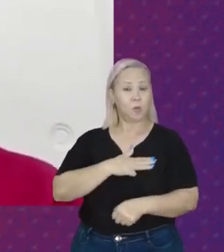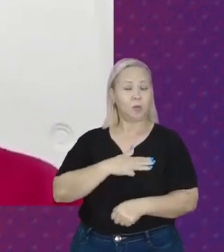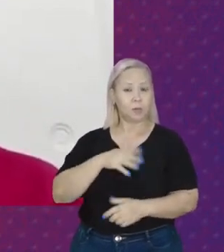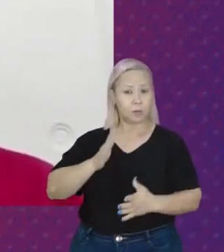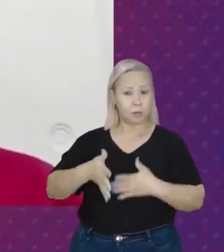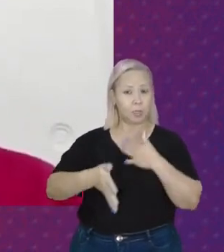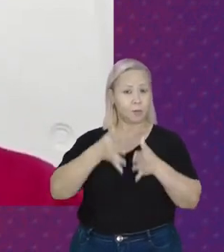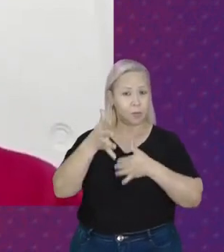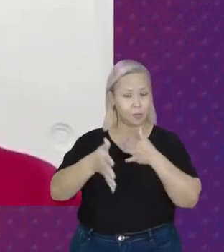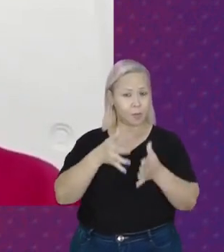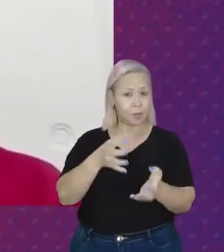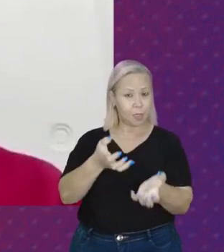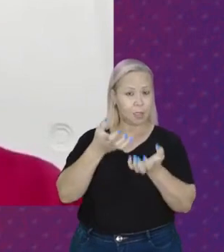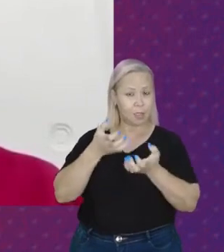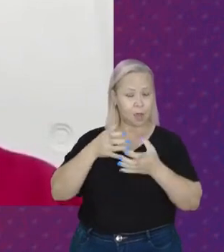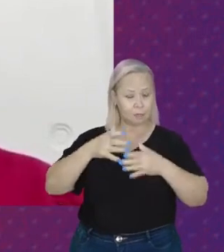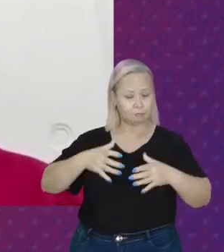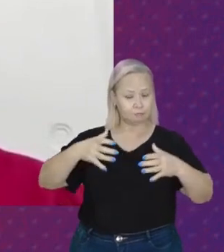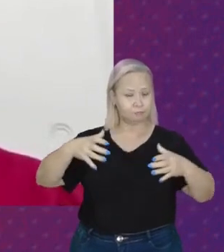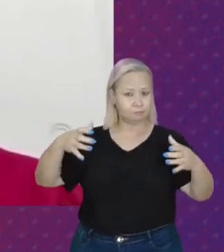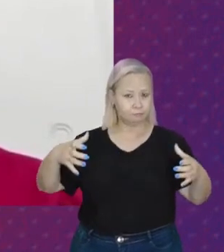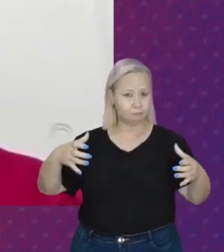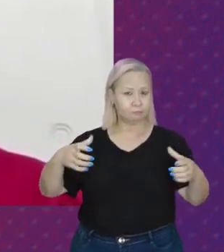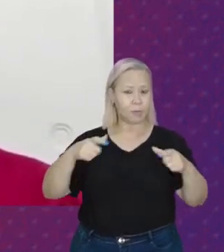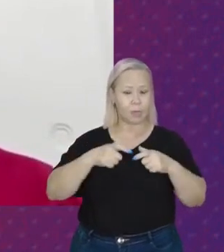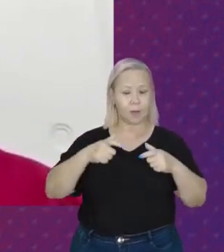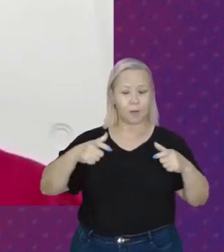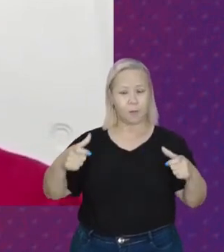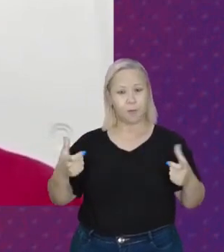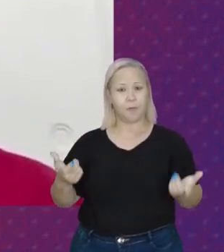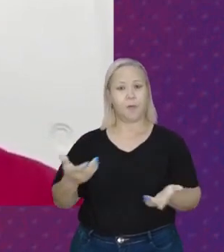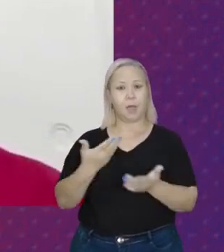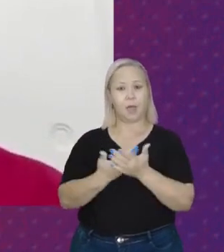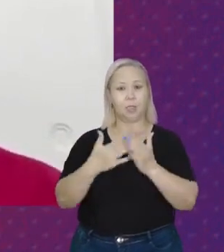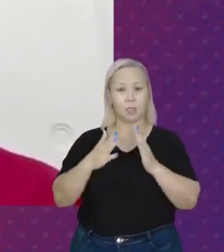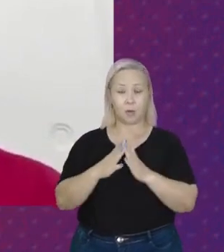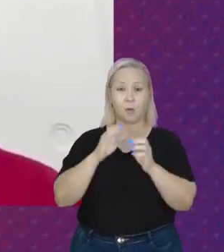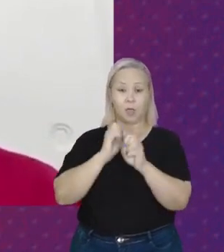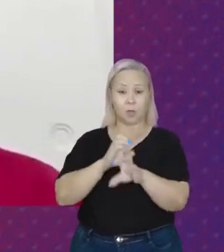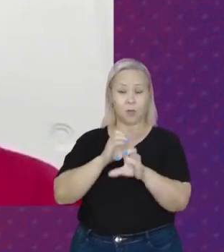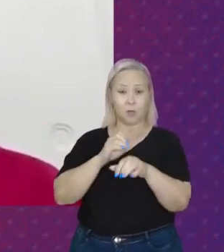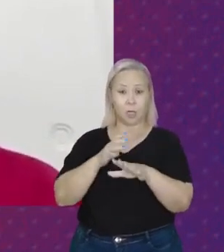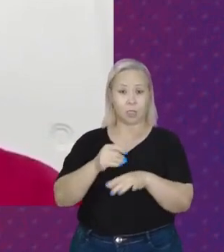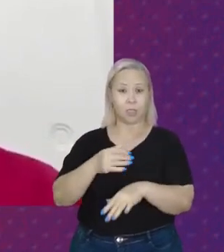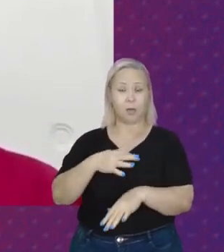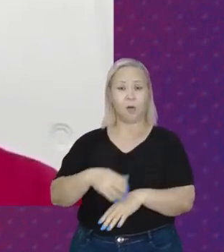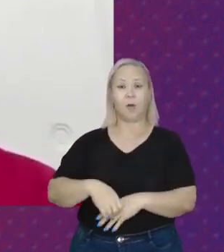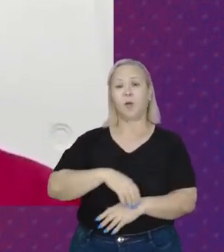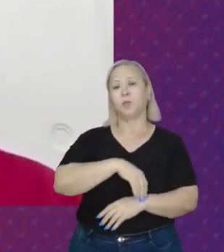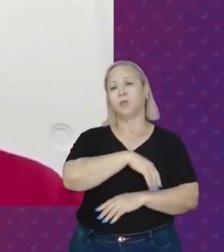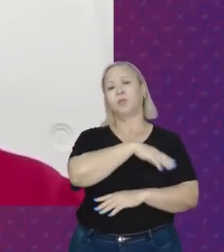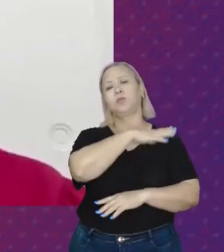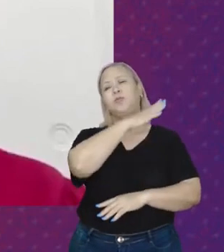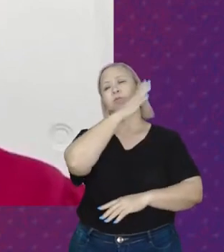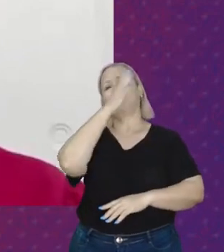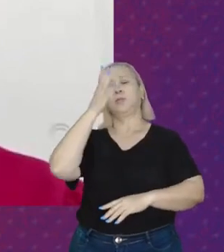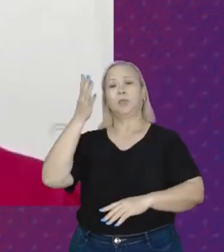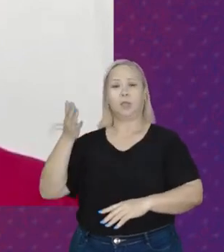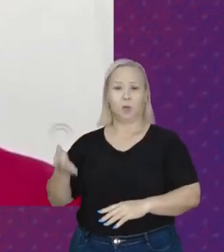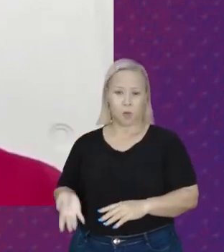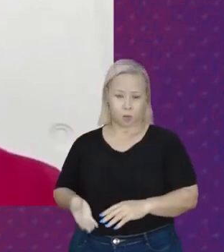que quer ampliar as escolas ou a educação integral.